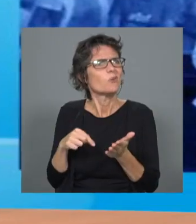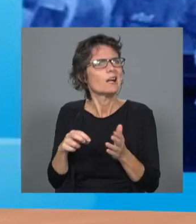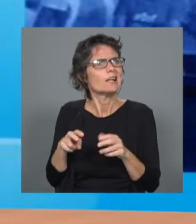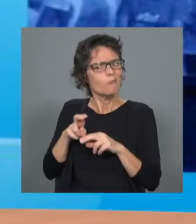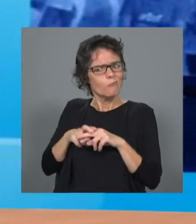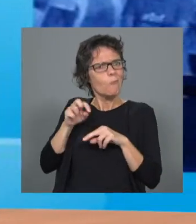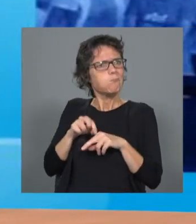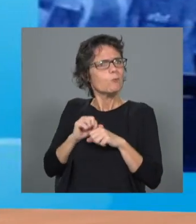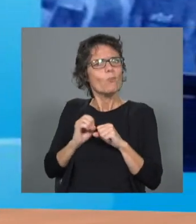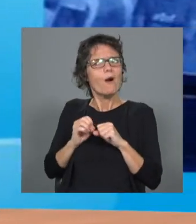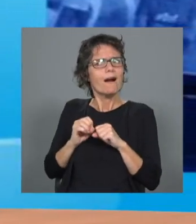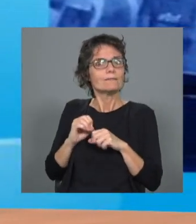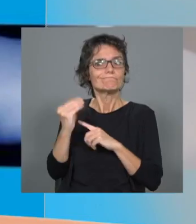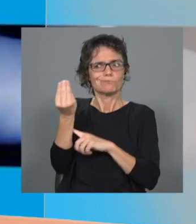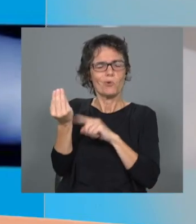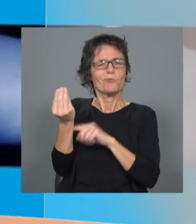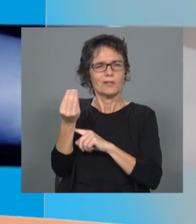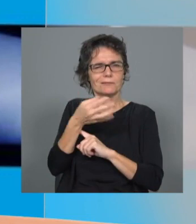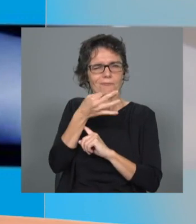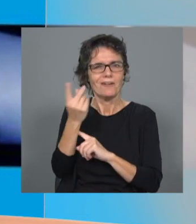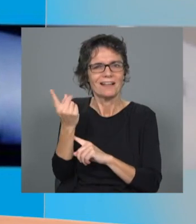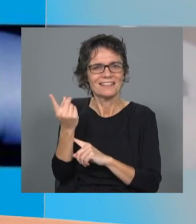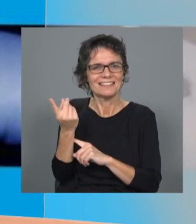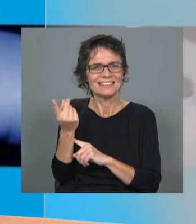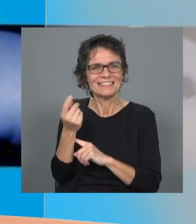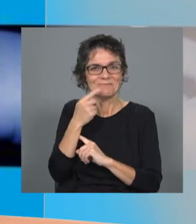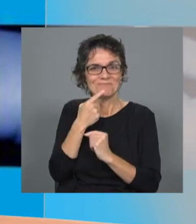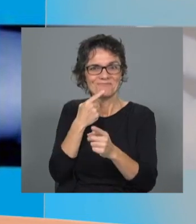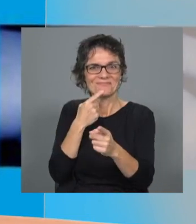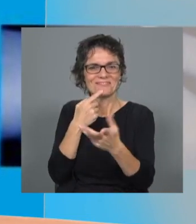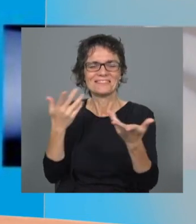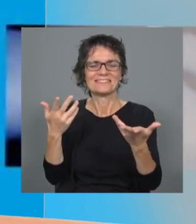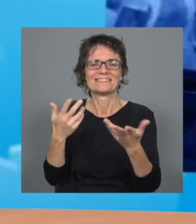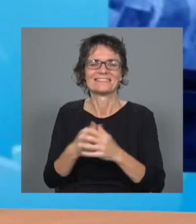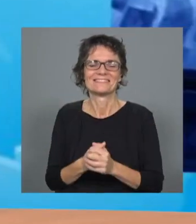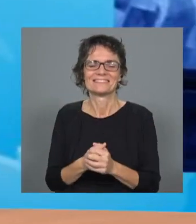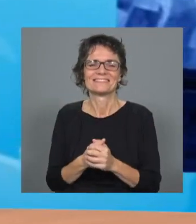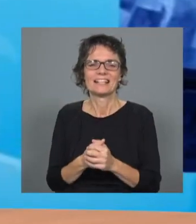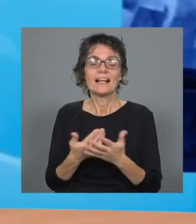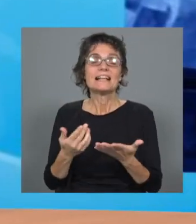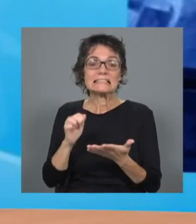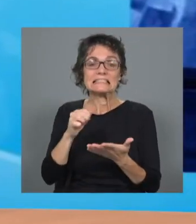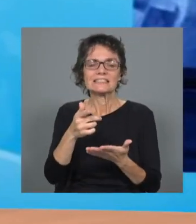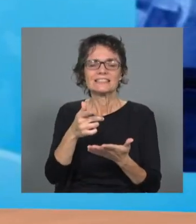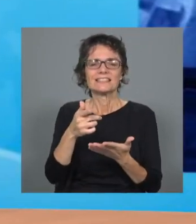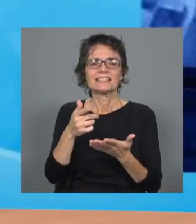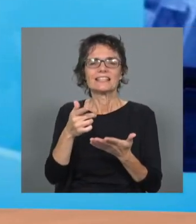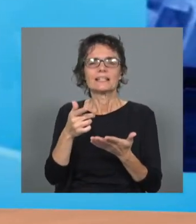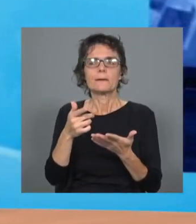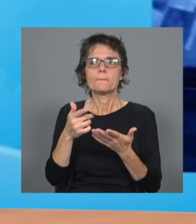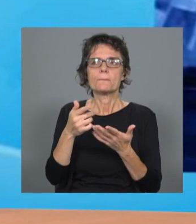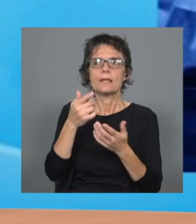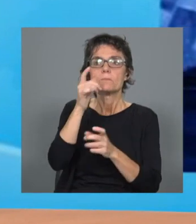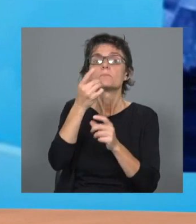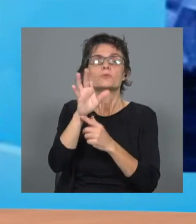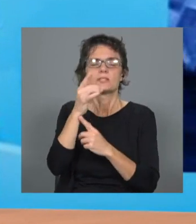alteração do comportamento. A proximidade entre pessoas, os cumprimentos, o banco também repara que deixam de acontecer. Repara nisso tudo. Repara que os cumprimentos são de outra forma, os